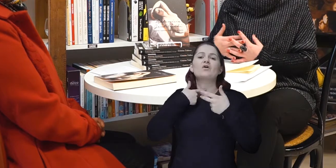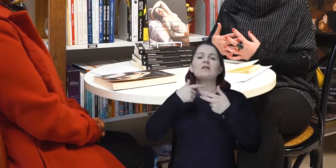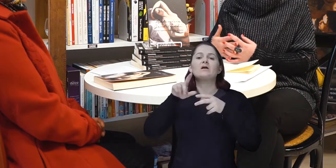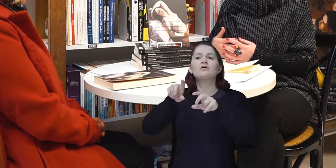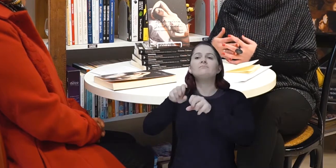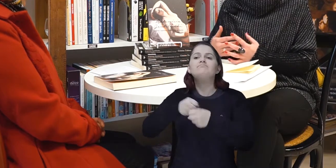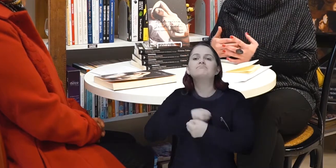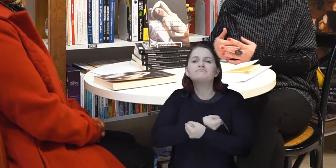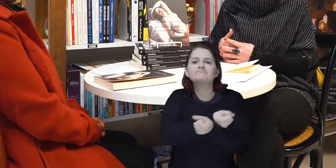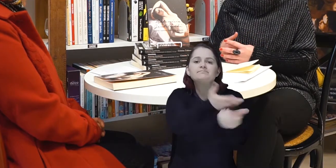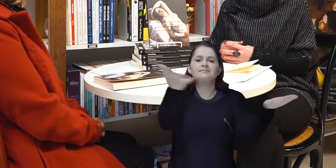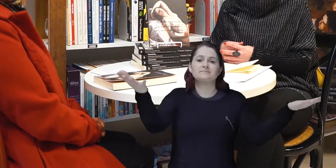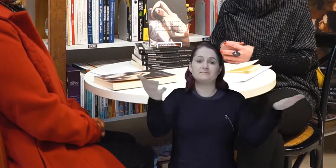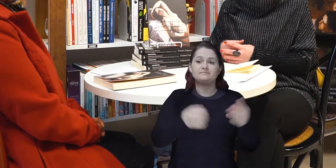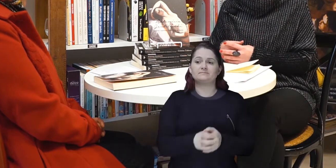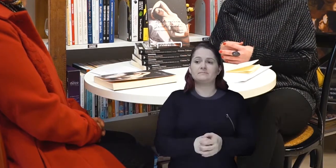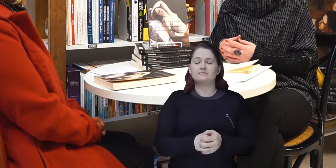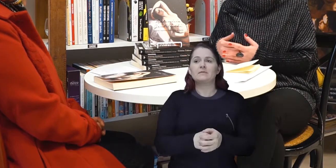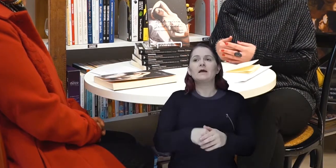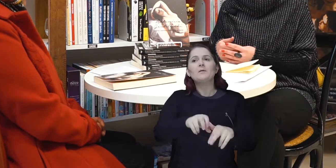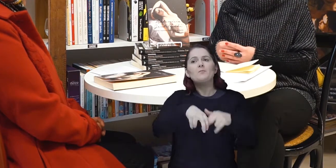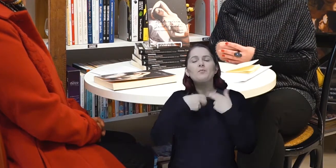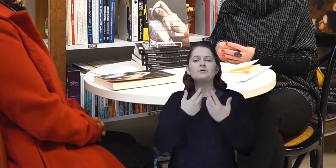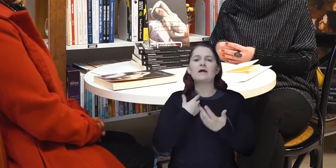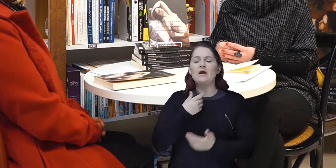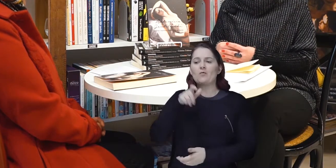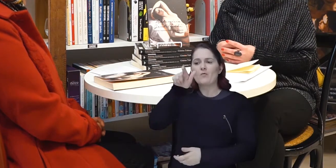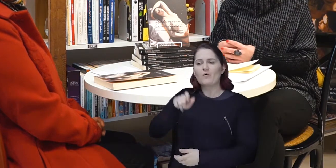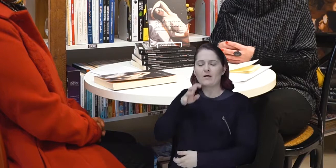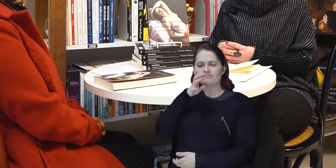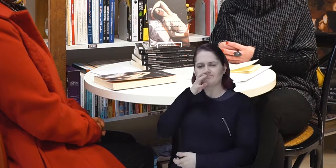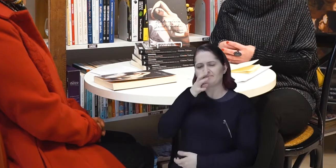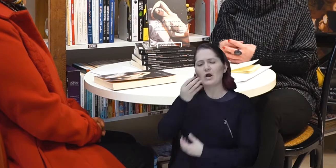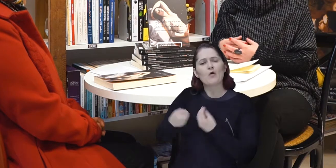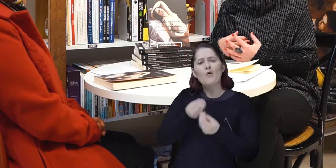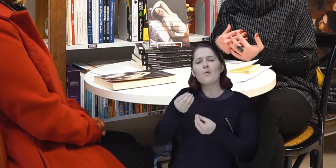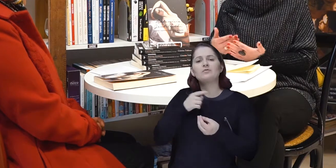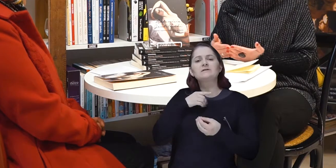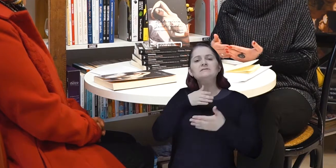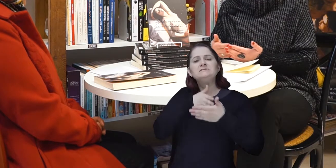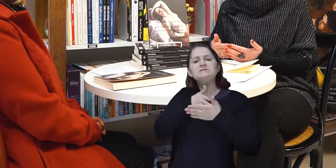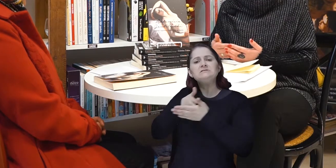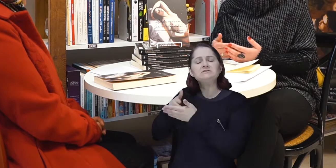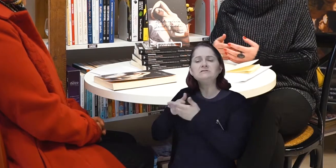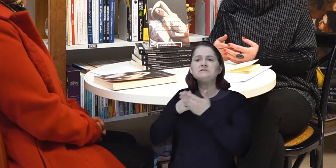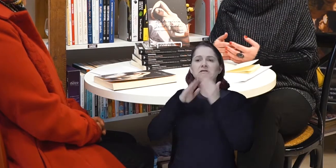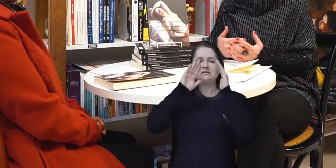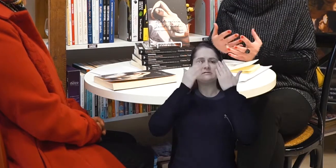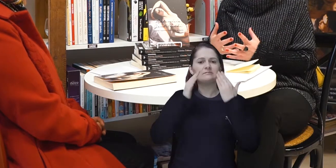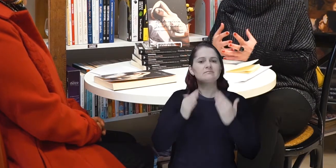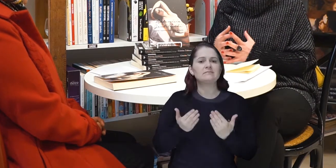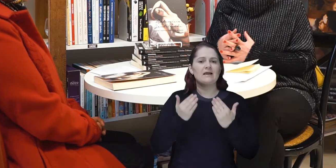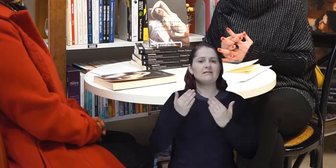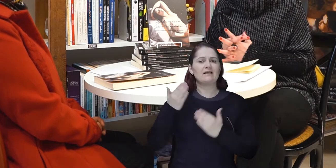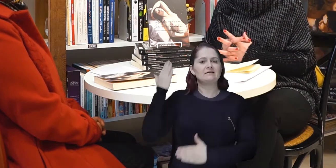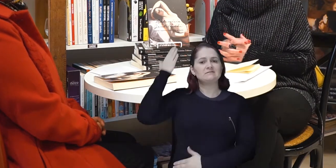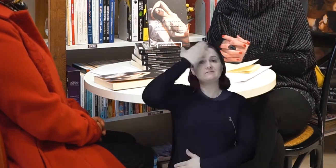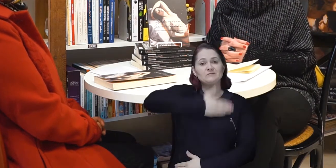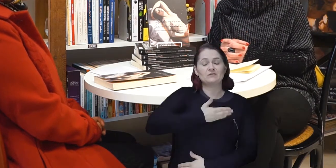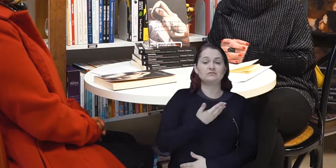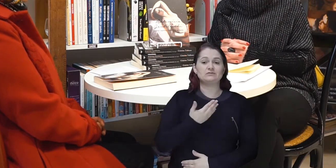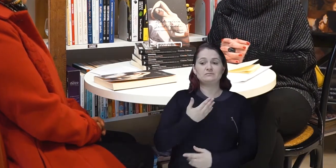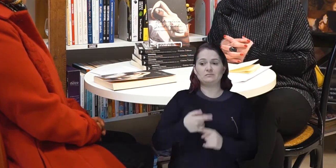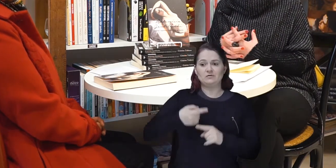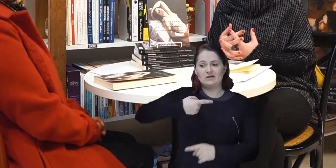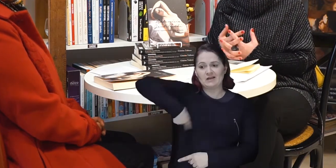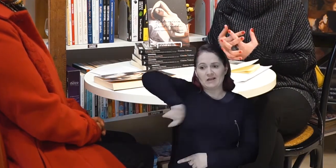tenha essa vontade de democratizar o conhecimento a respeito dela. Então, frente a isso, quais as dificuldades para analisar